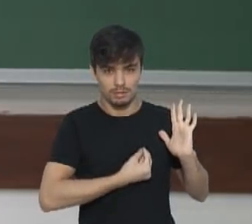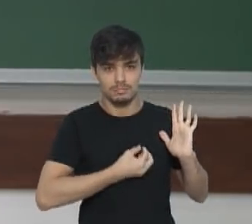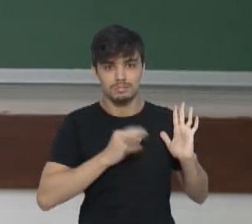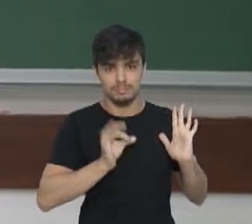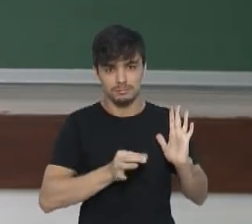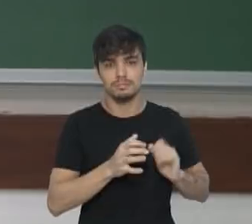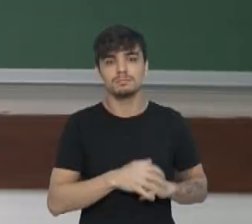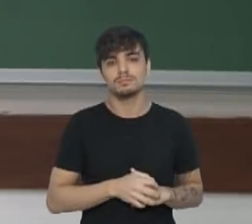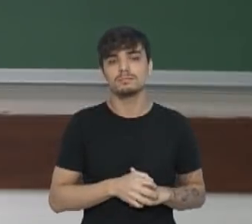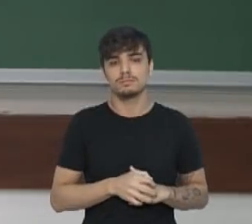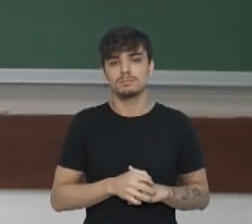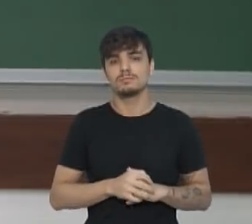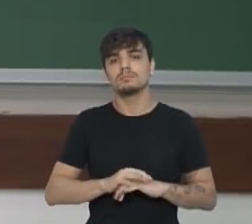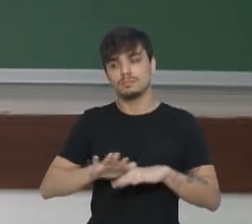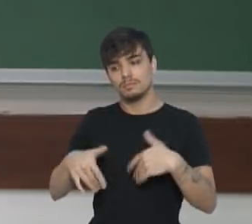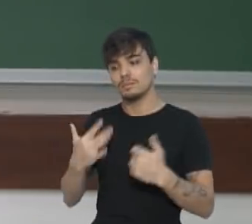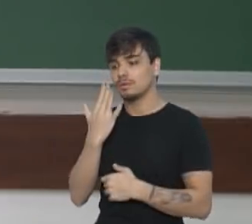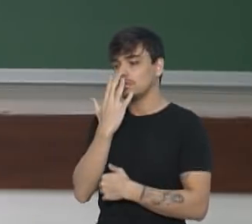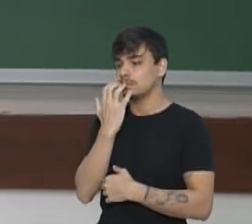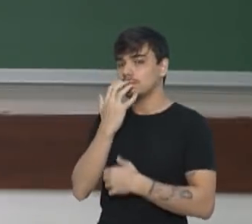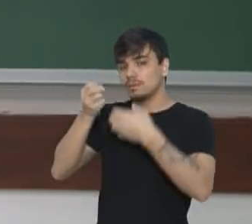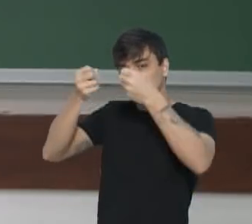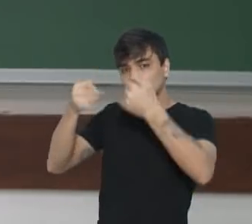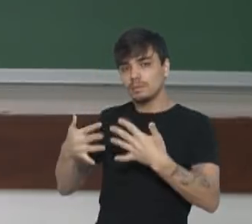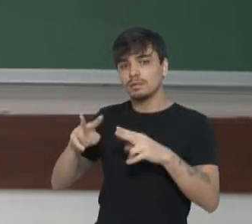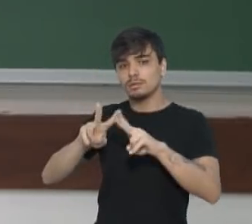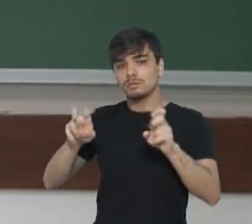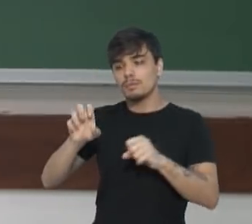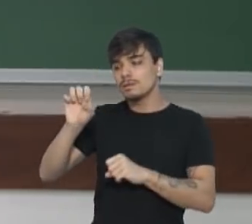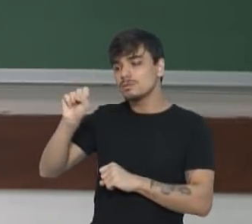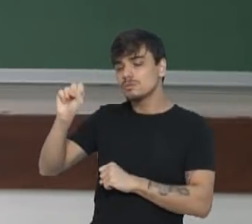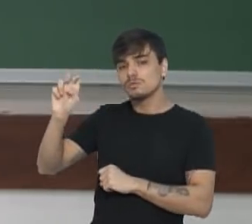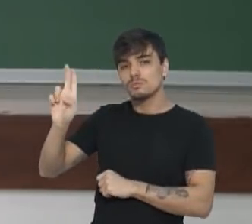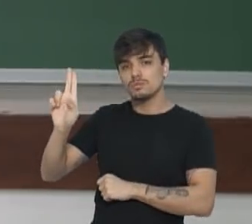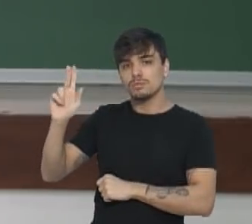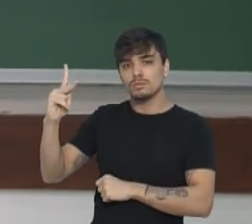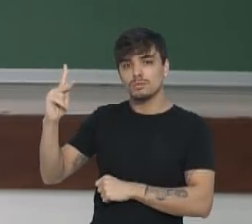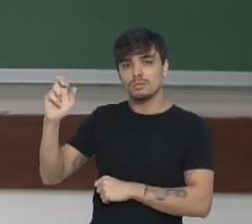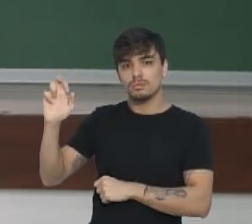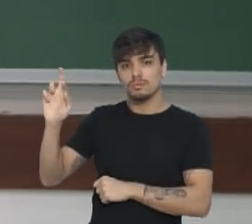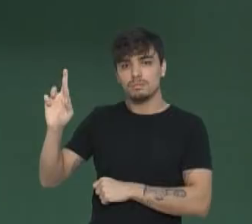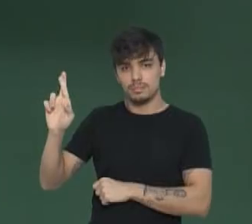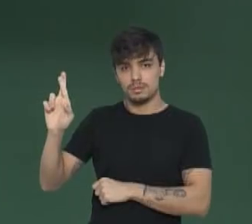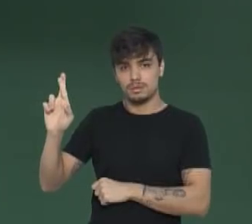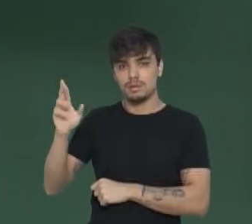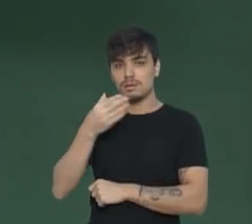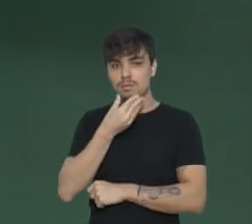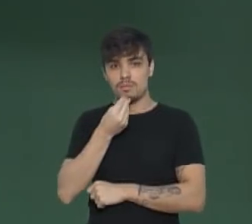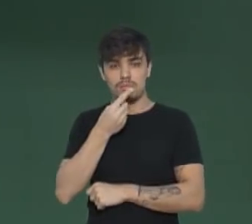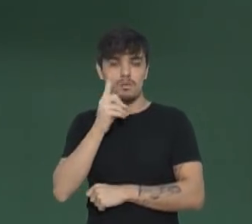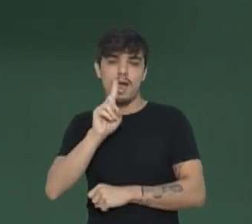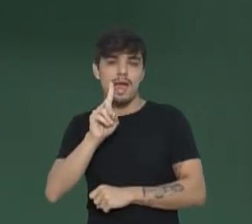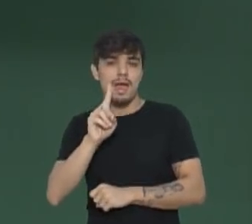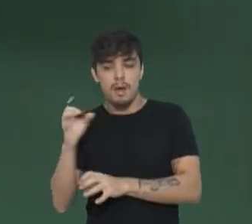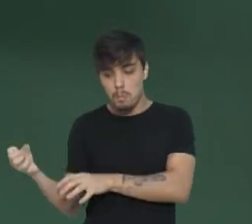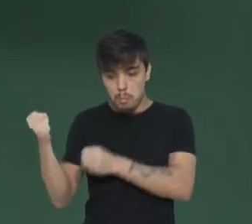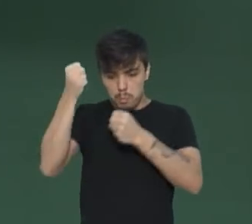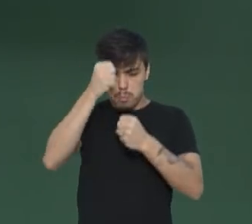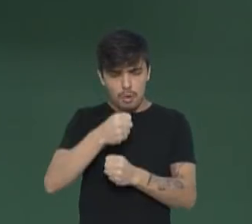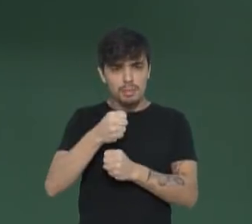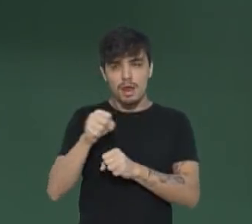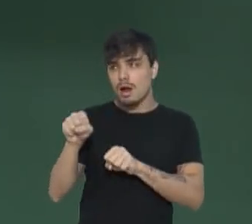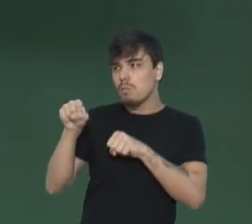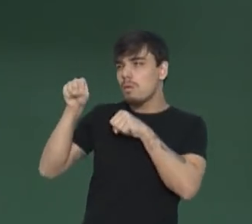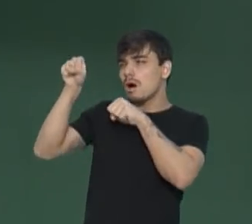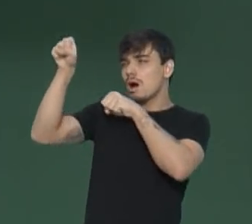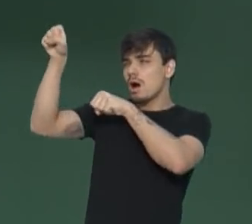Tá? Então, quando Nietzsche fala do super-homem, ele não está falando, né, de alguém com superpoderes, né? Não é alguém